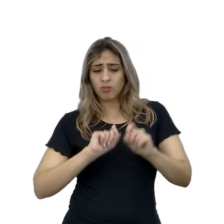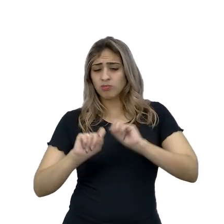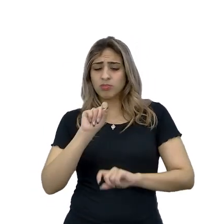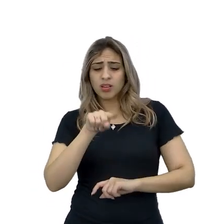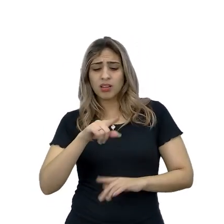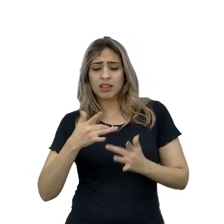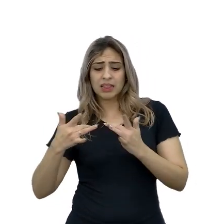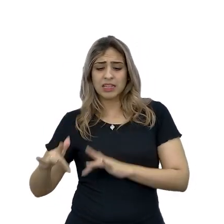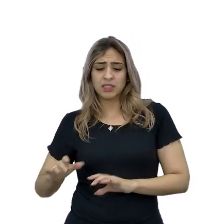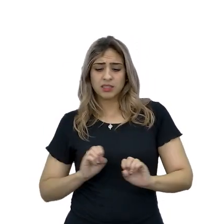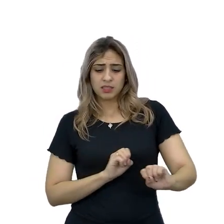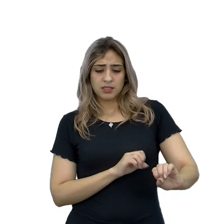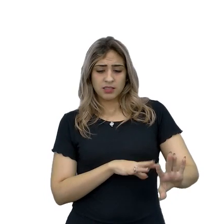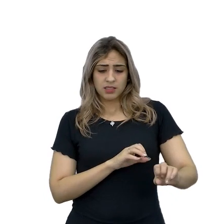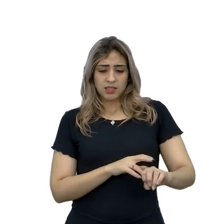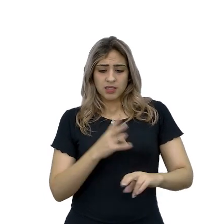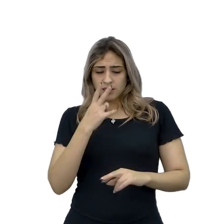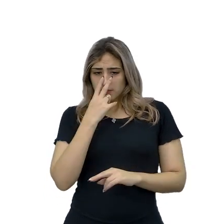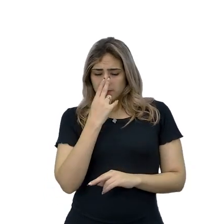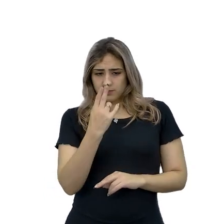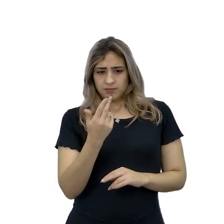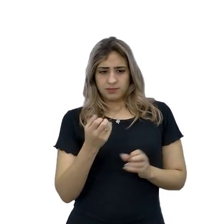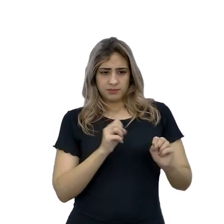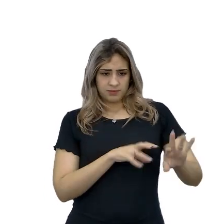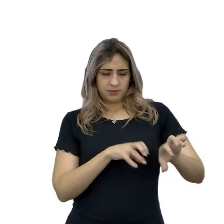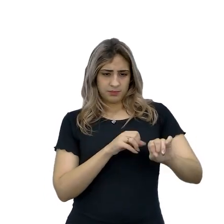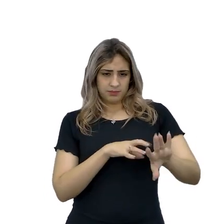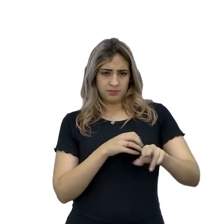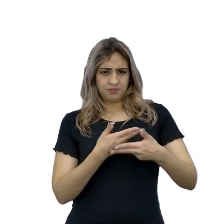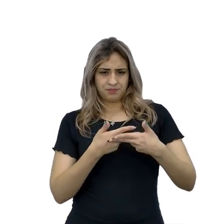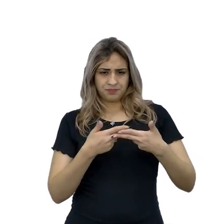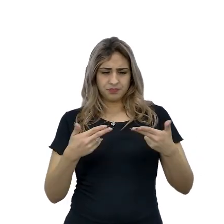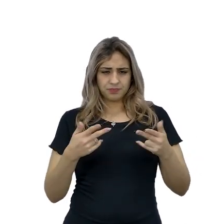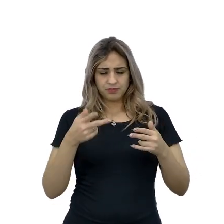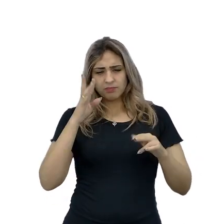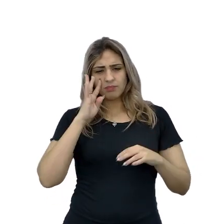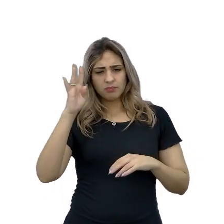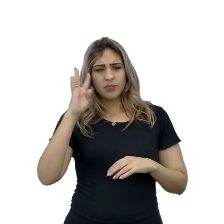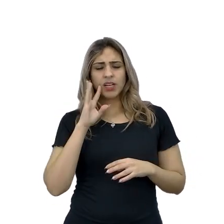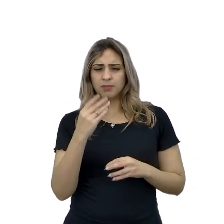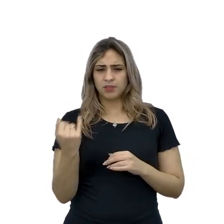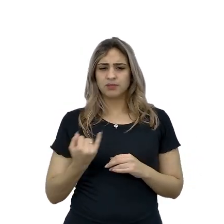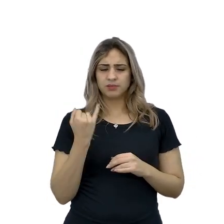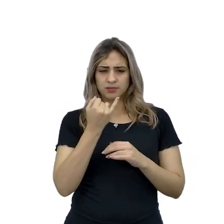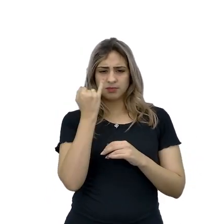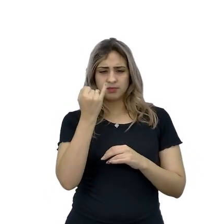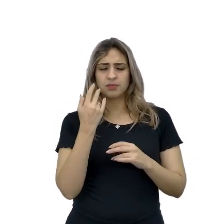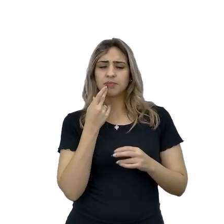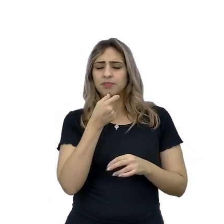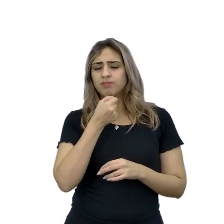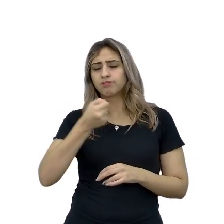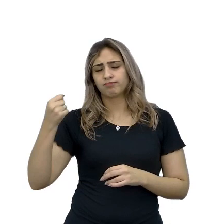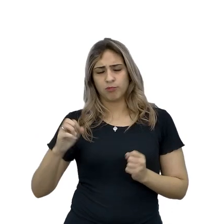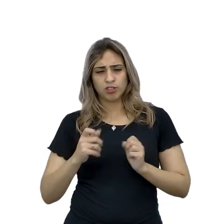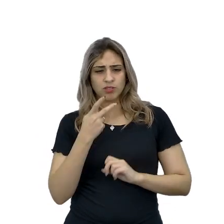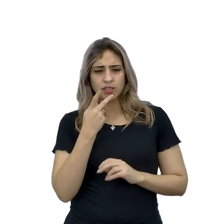gente deixou de ensinar ou achou que estava ensinando. Então, essa reflexão ela é muito importante. Passa a palavra aí,